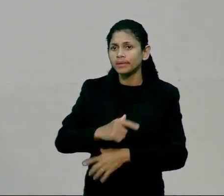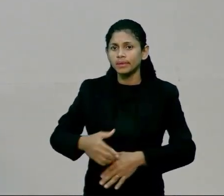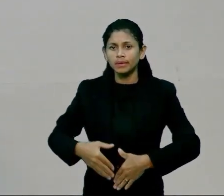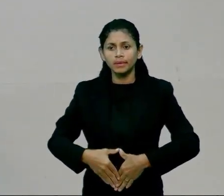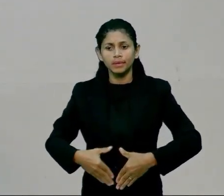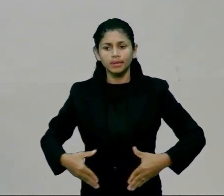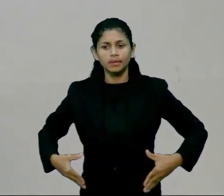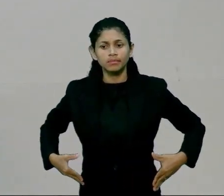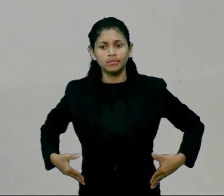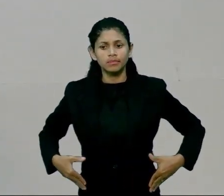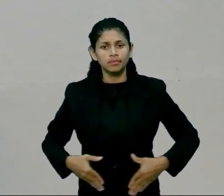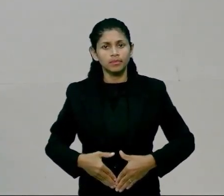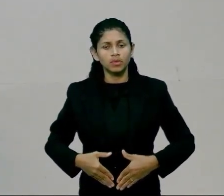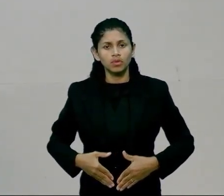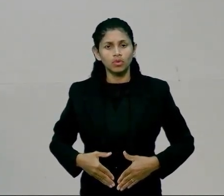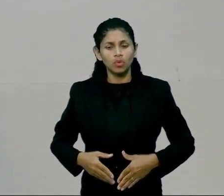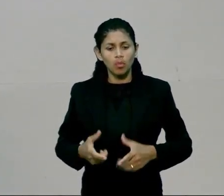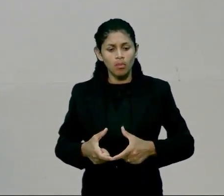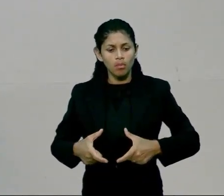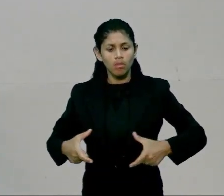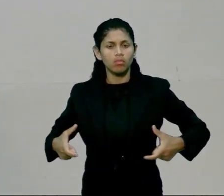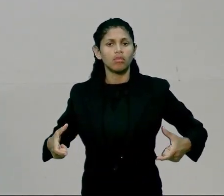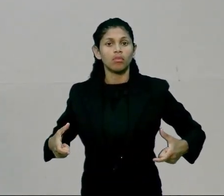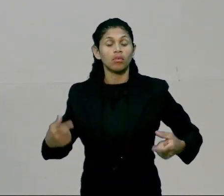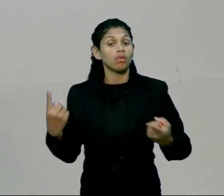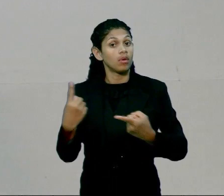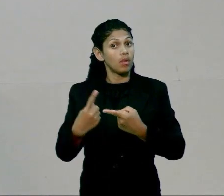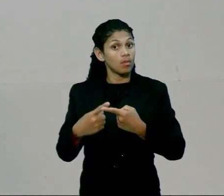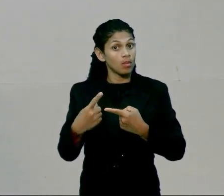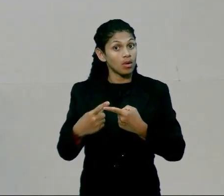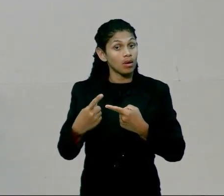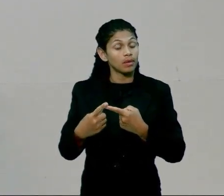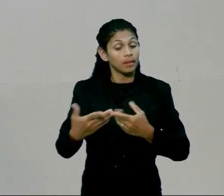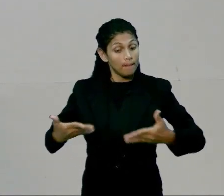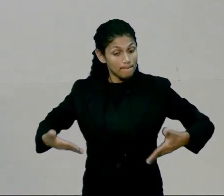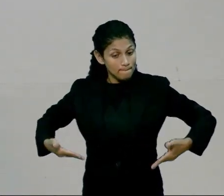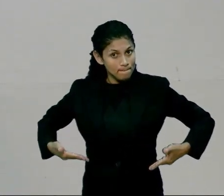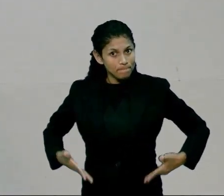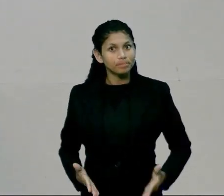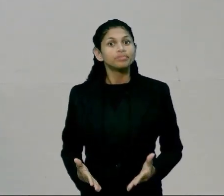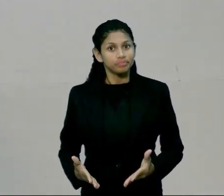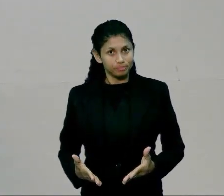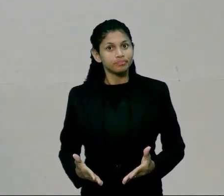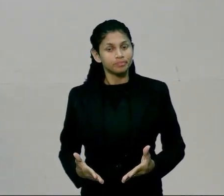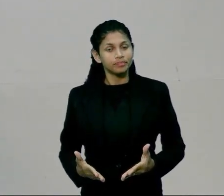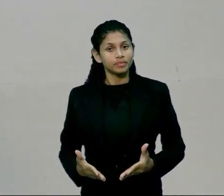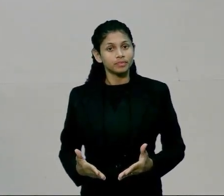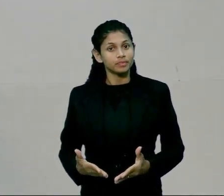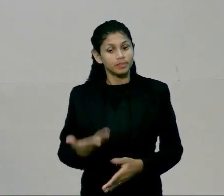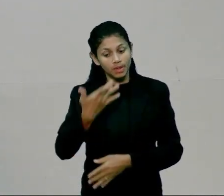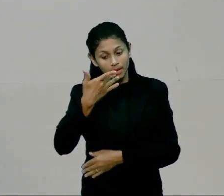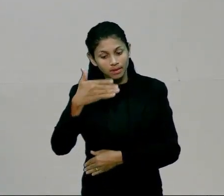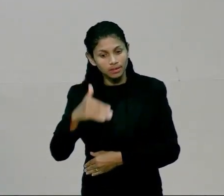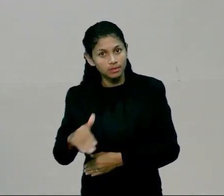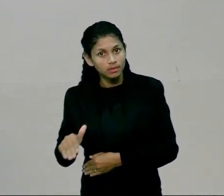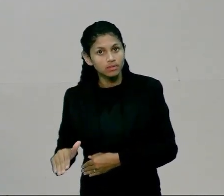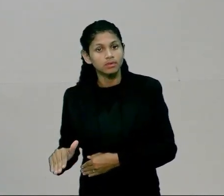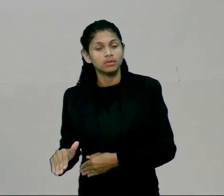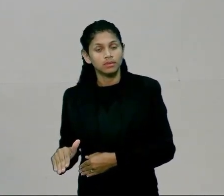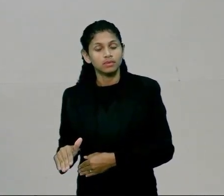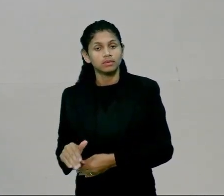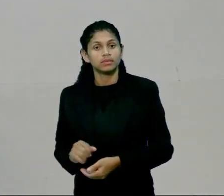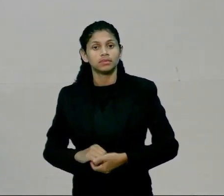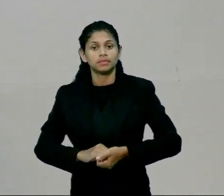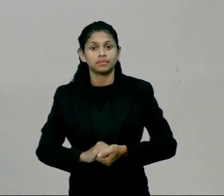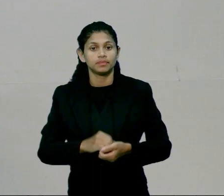larga? Porque ela vai gerar a criança e tal. Então, na hora do parto tem essa facilidade. Então, são esses